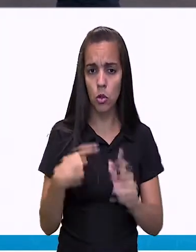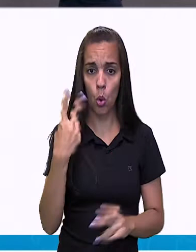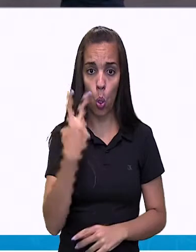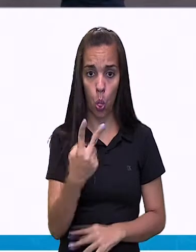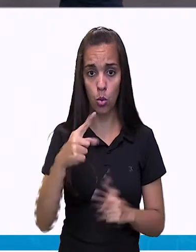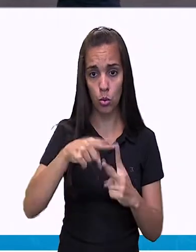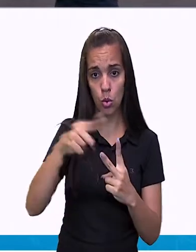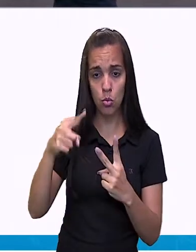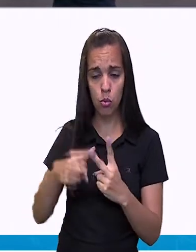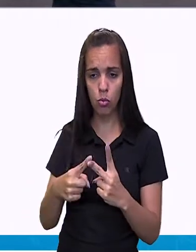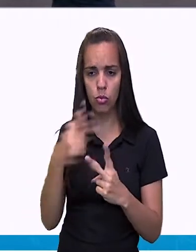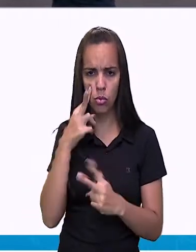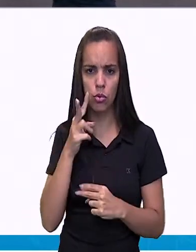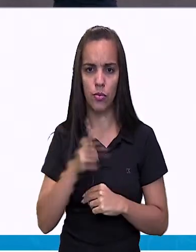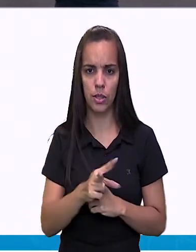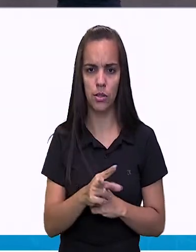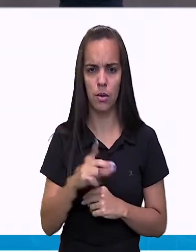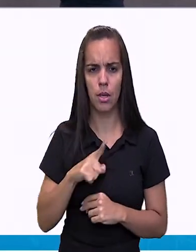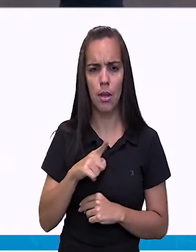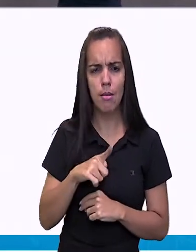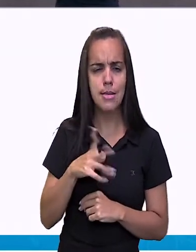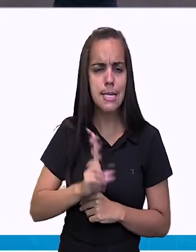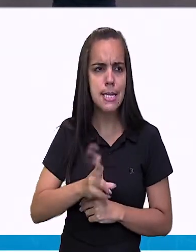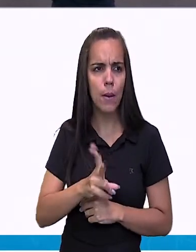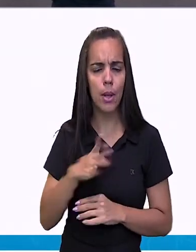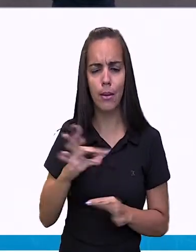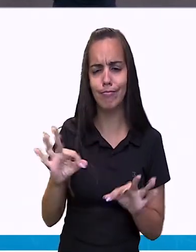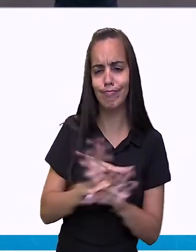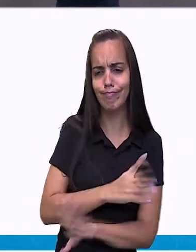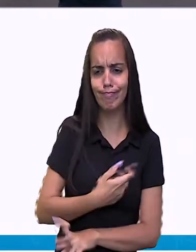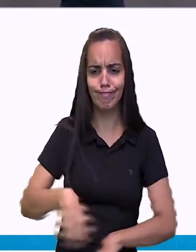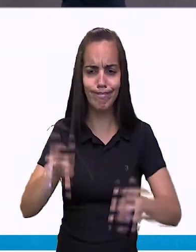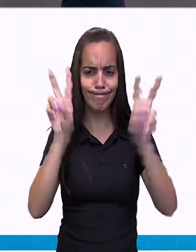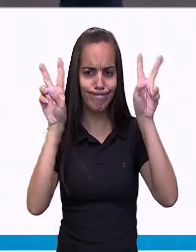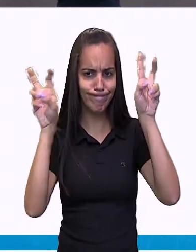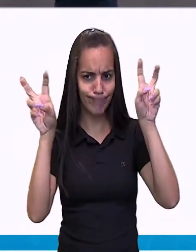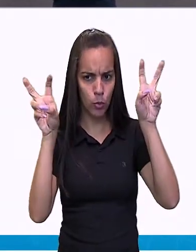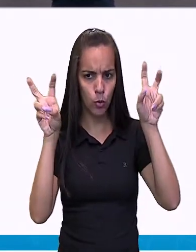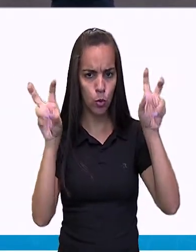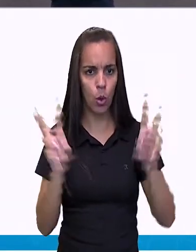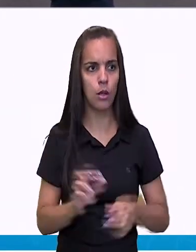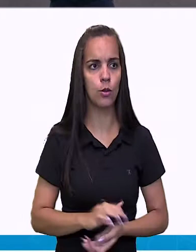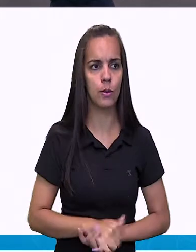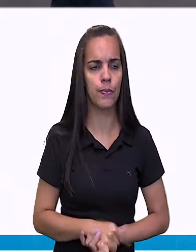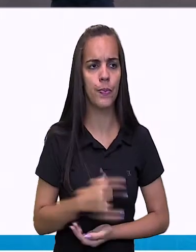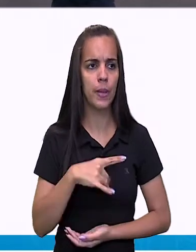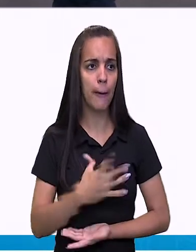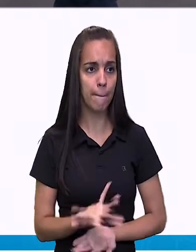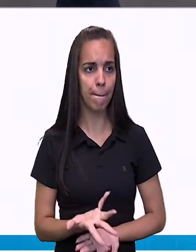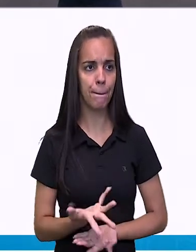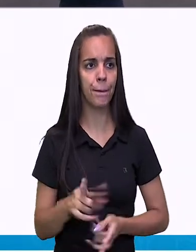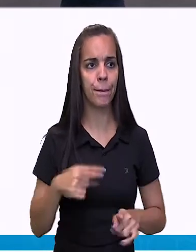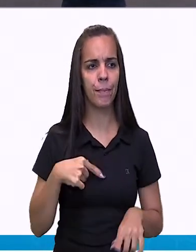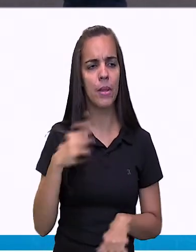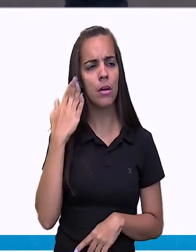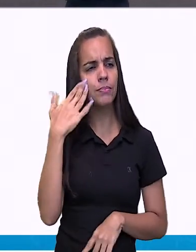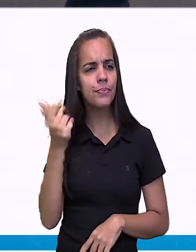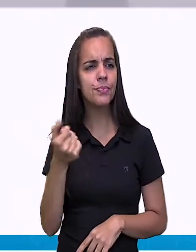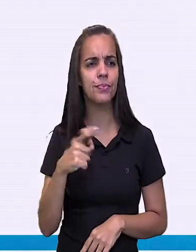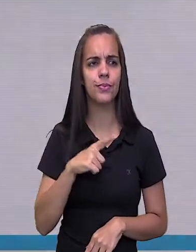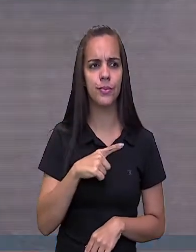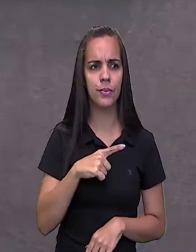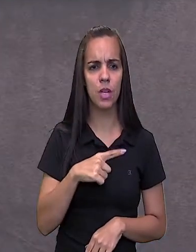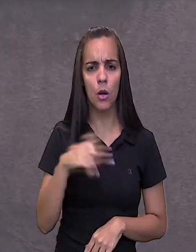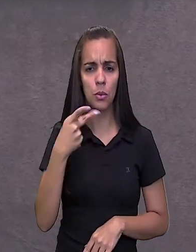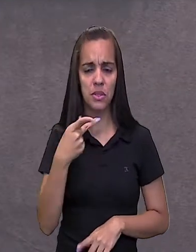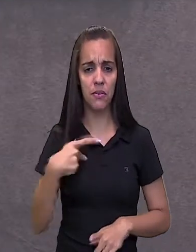de vista que são distintos sobre um determinado assunto. Bem, nós sabemos que quando se trata aí